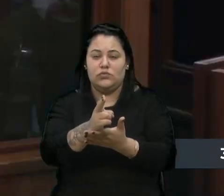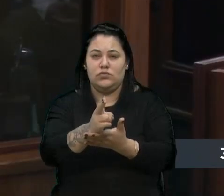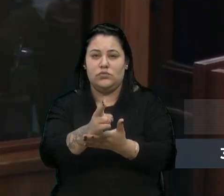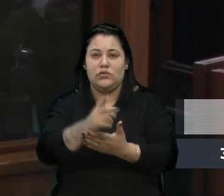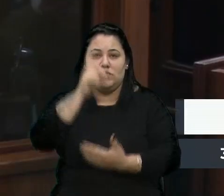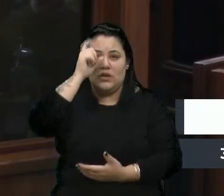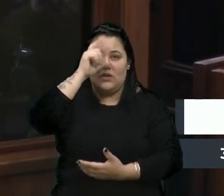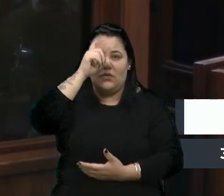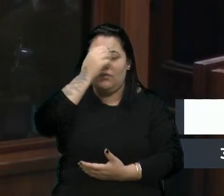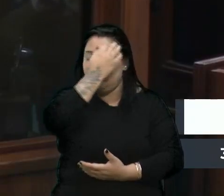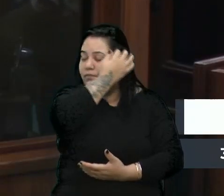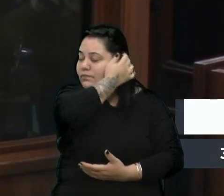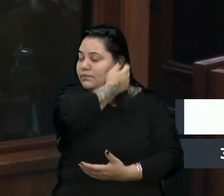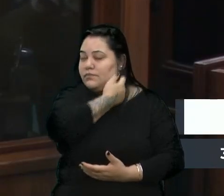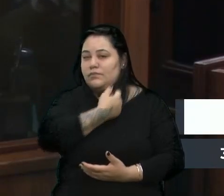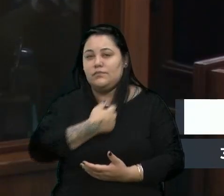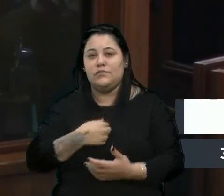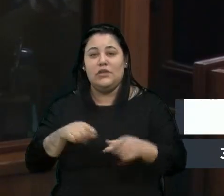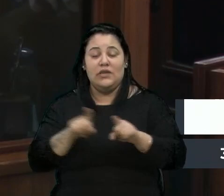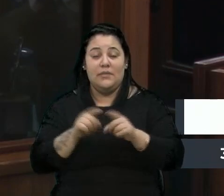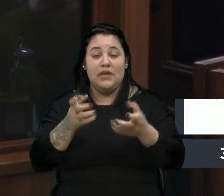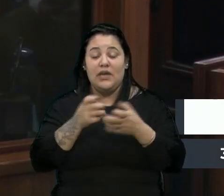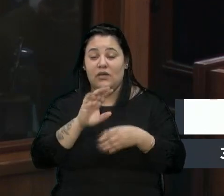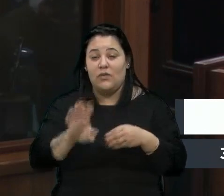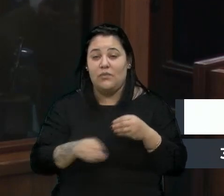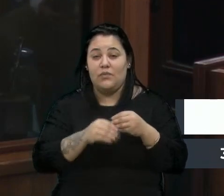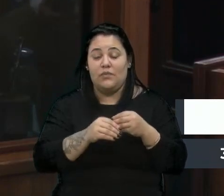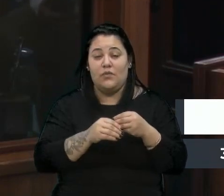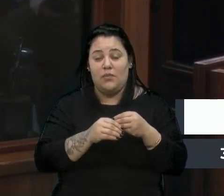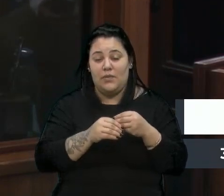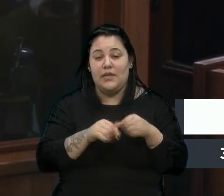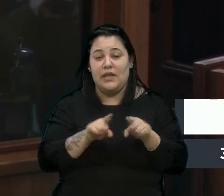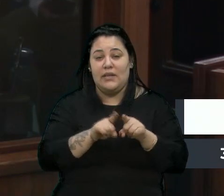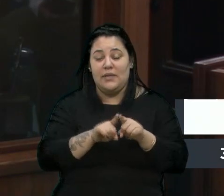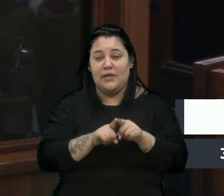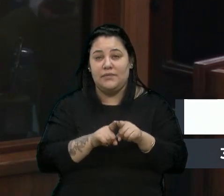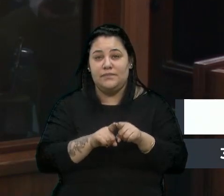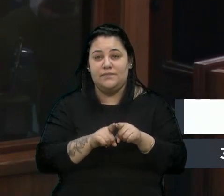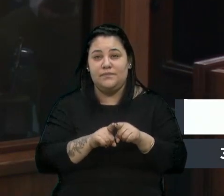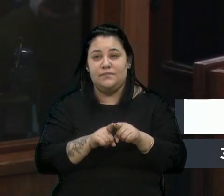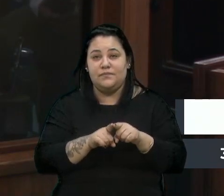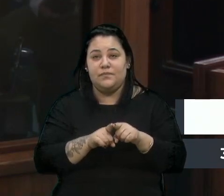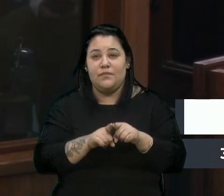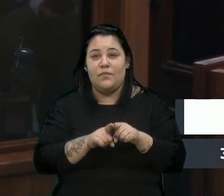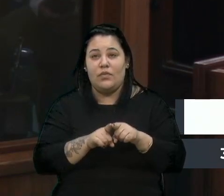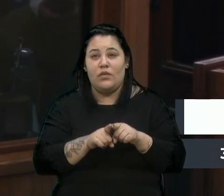Scalco. E até quero aproveitar, antes de passar a palavra ao vereador Meneguzzi, que